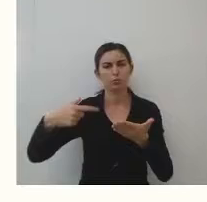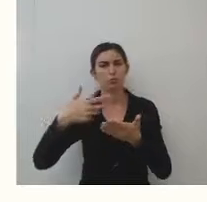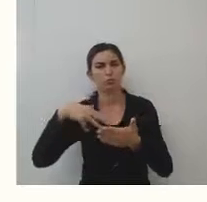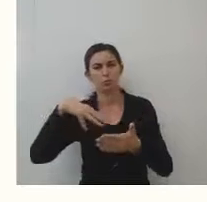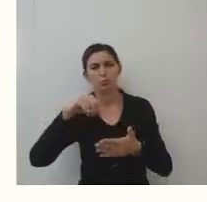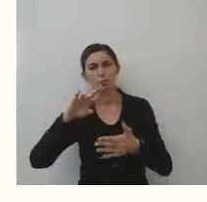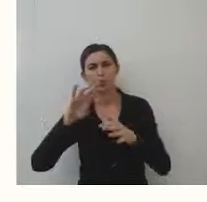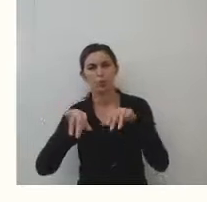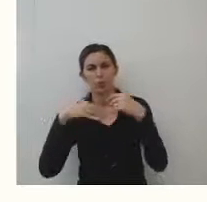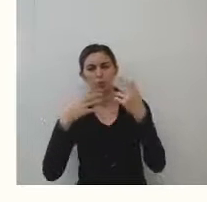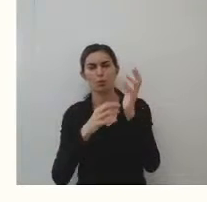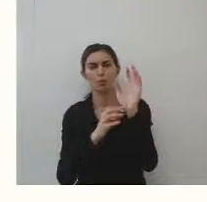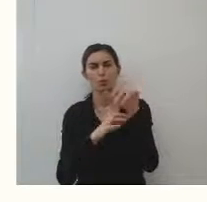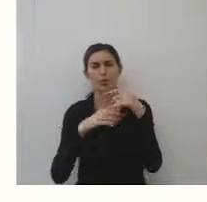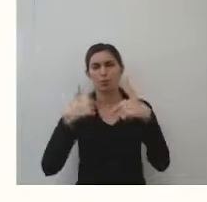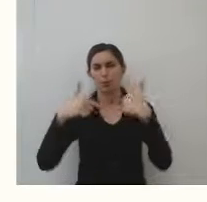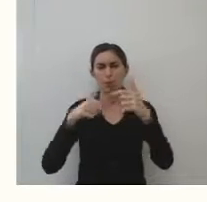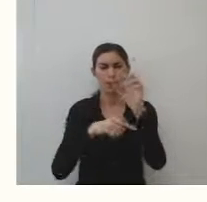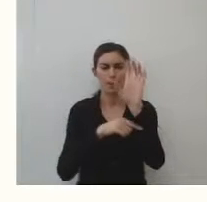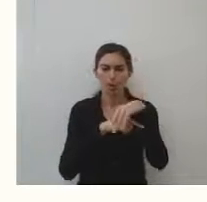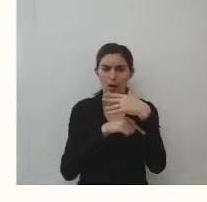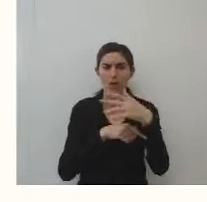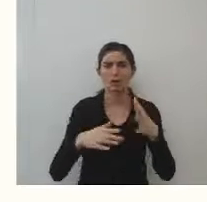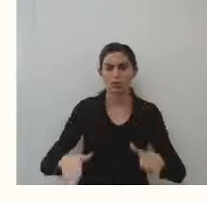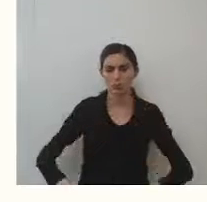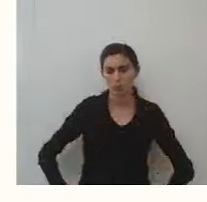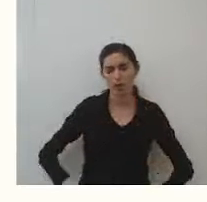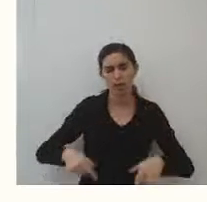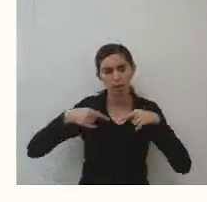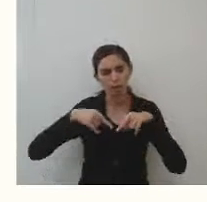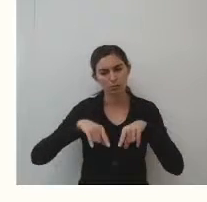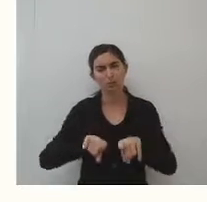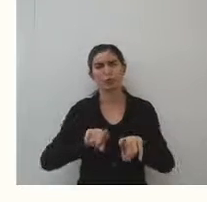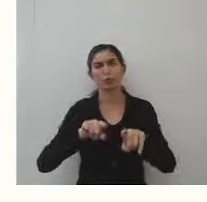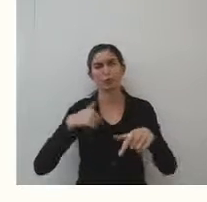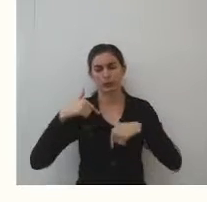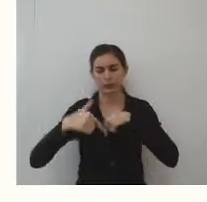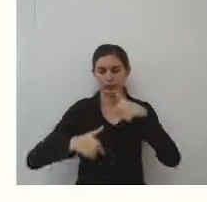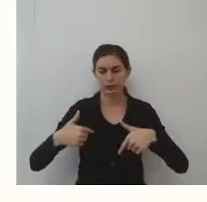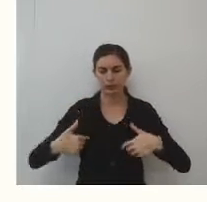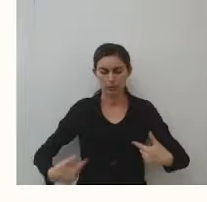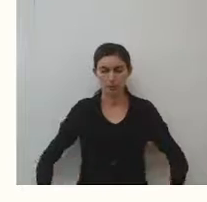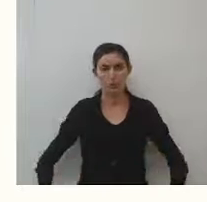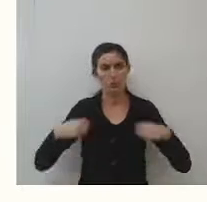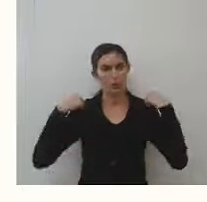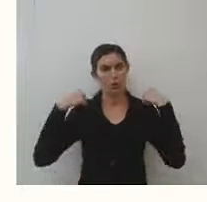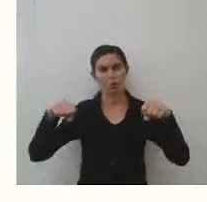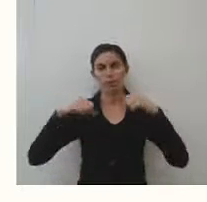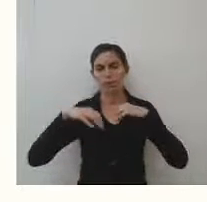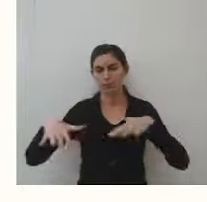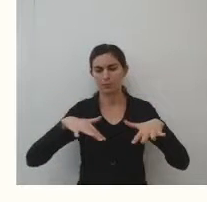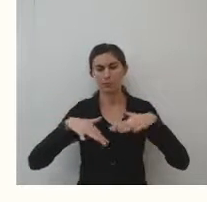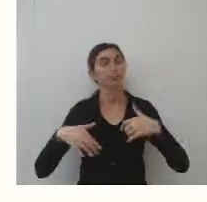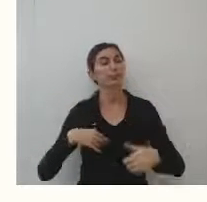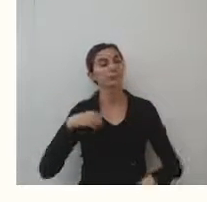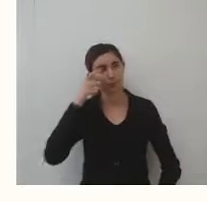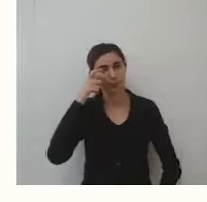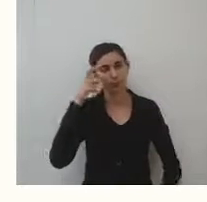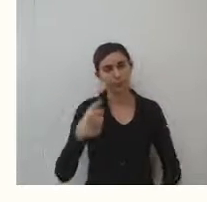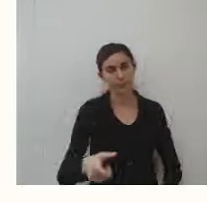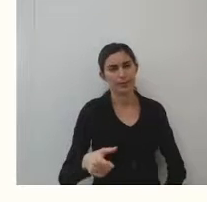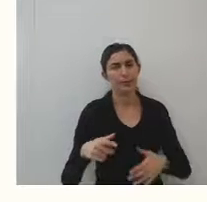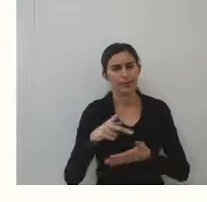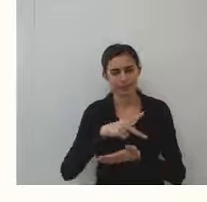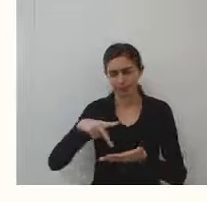eu vou trabalhar braços e pernas simultaneamente. É interessante a questão